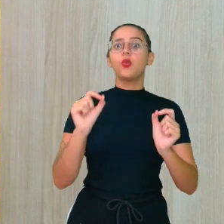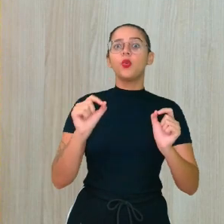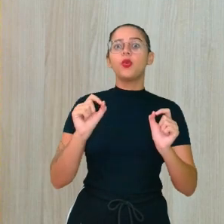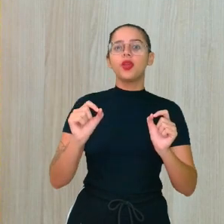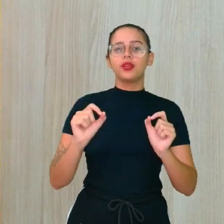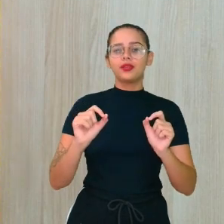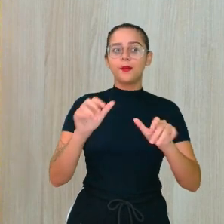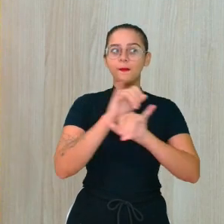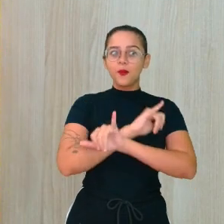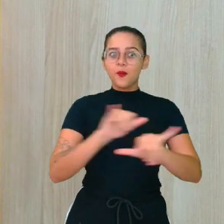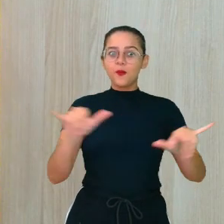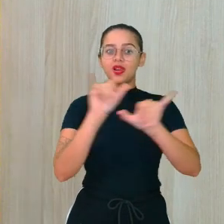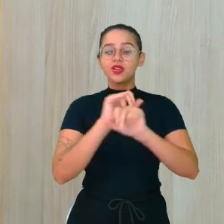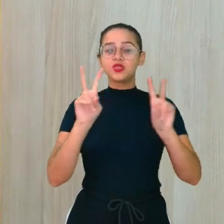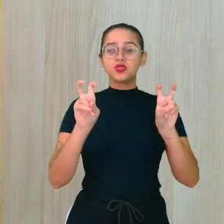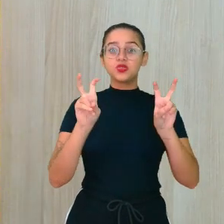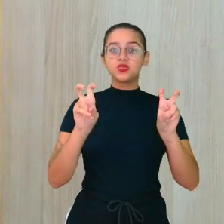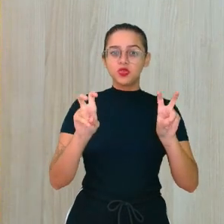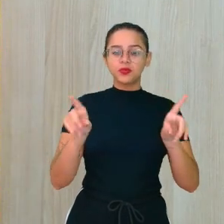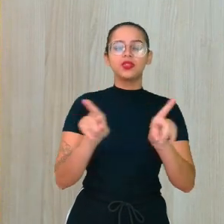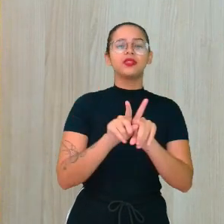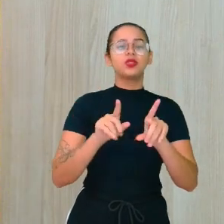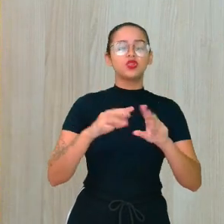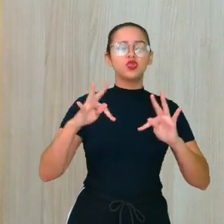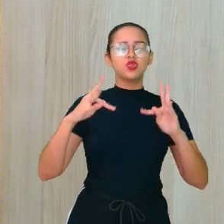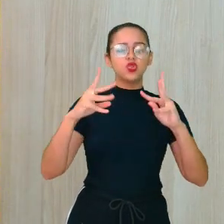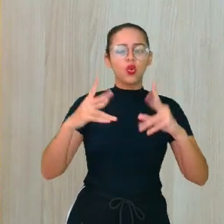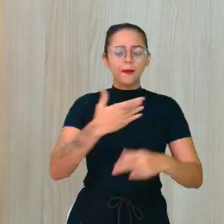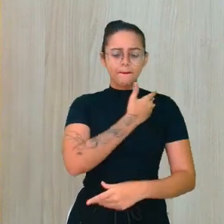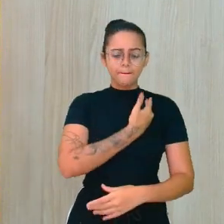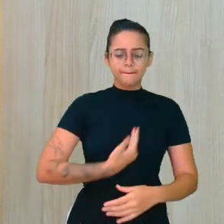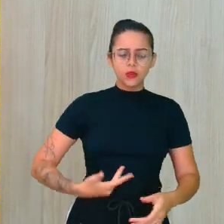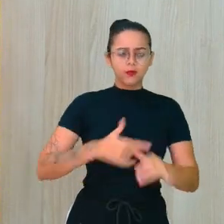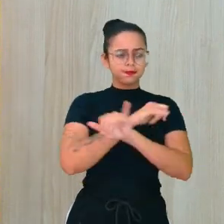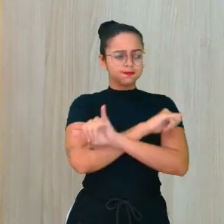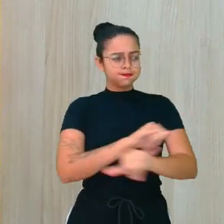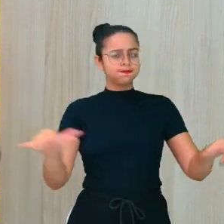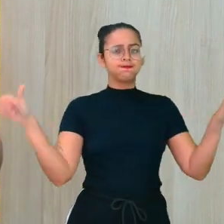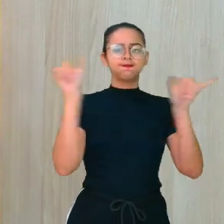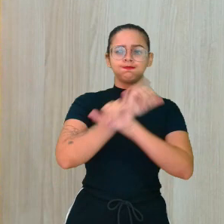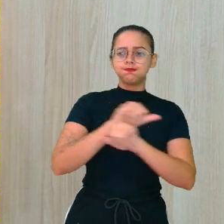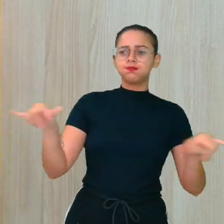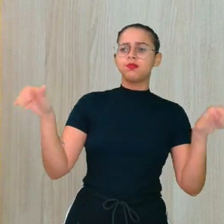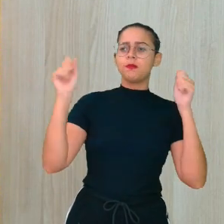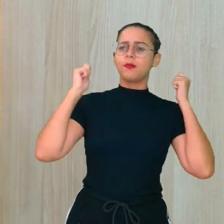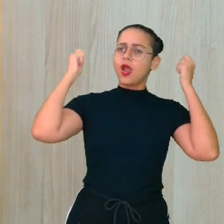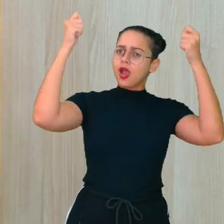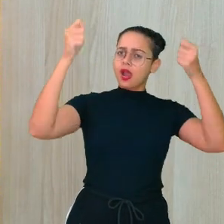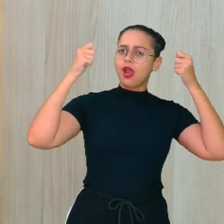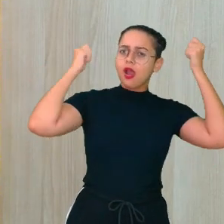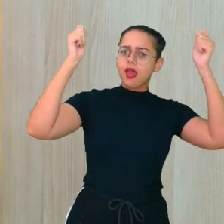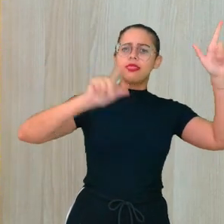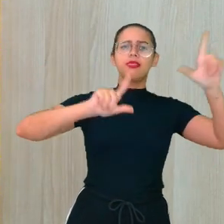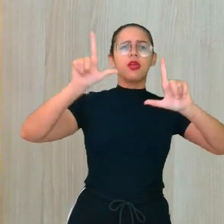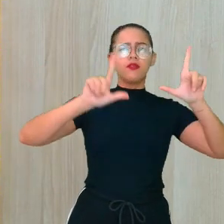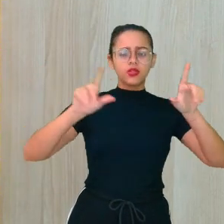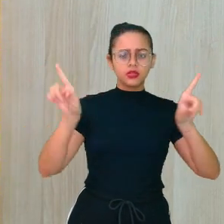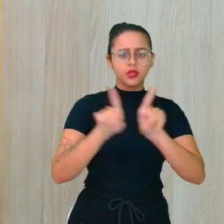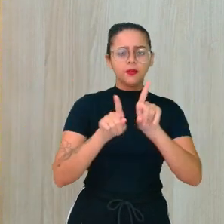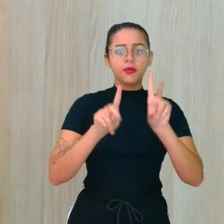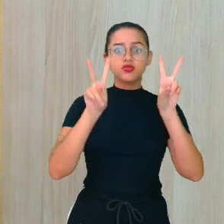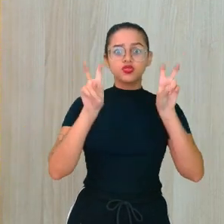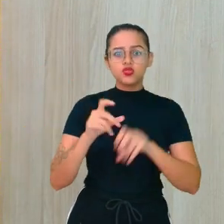respeito, de que todos os órgãos públicos, de que os locais ao redor vão estar fazendo campanhas, vai estar passando na televisão a respeito